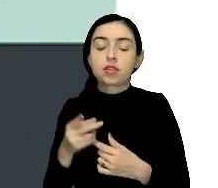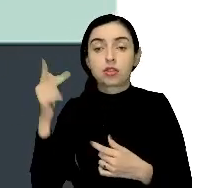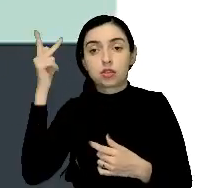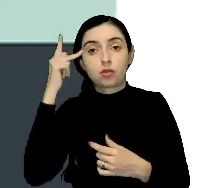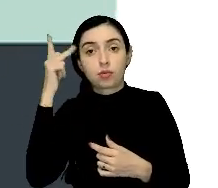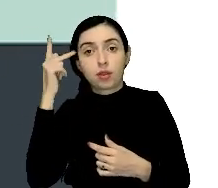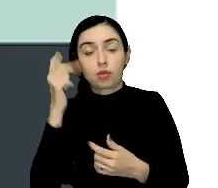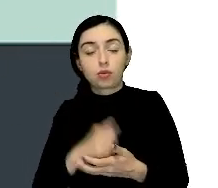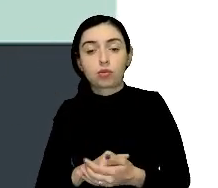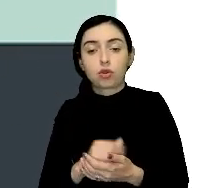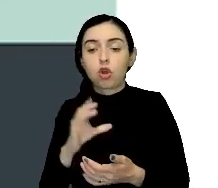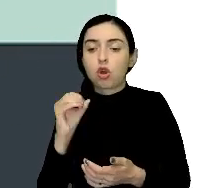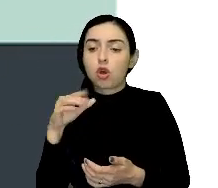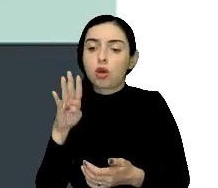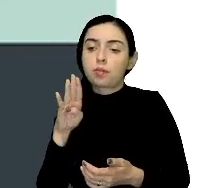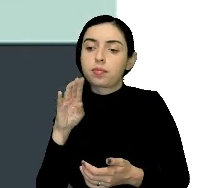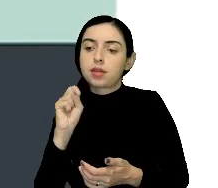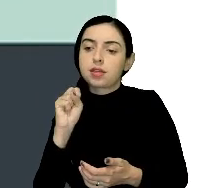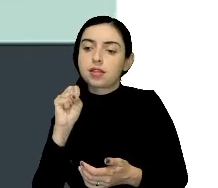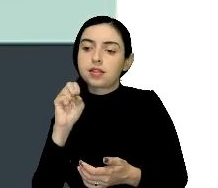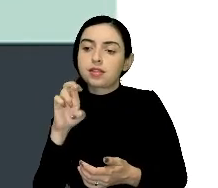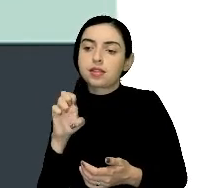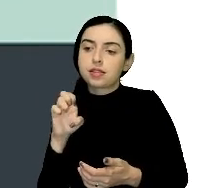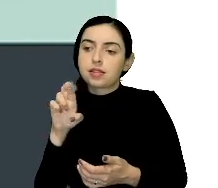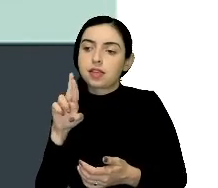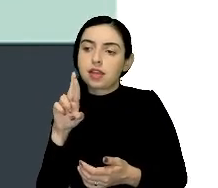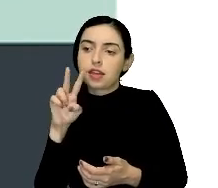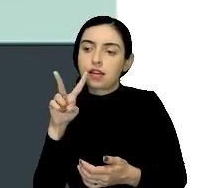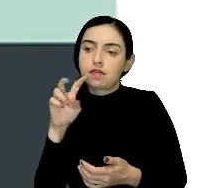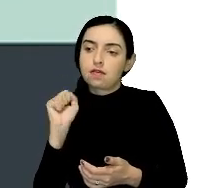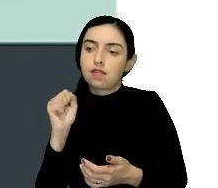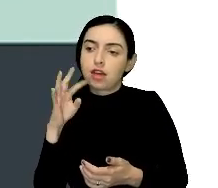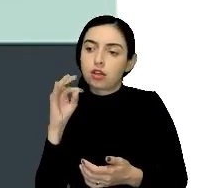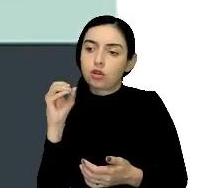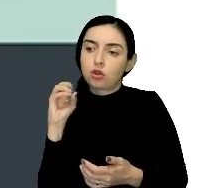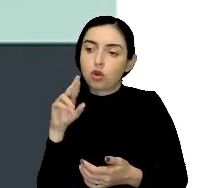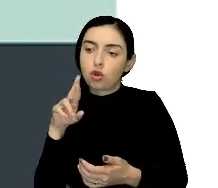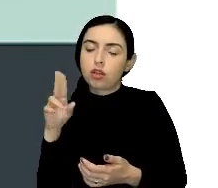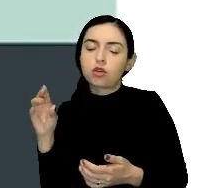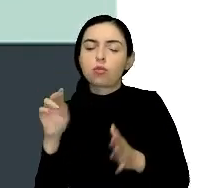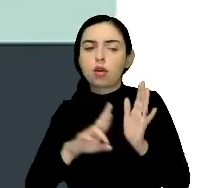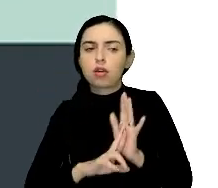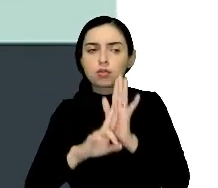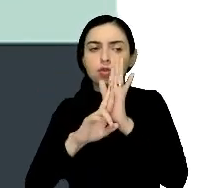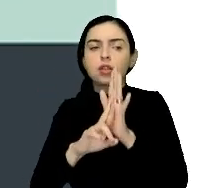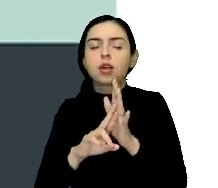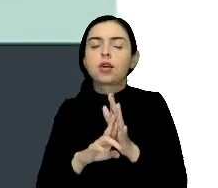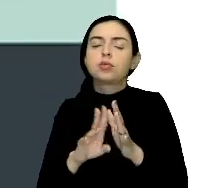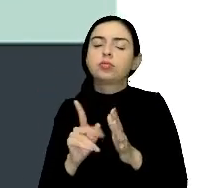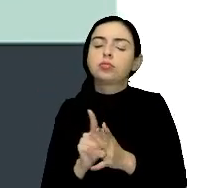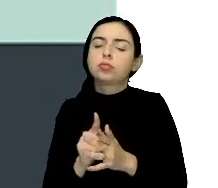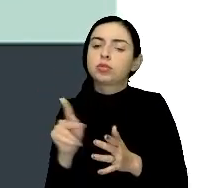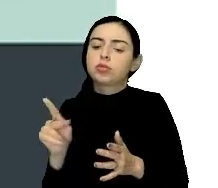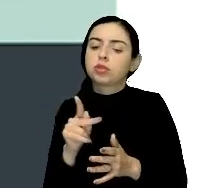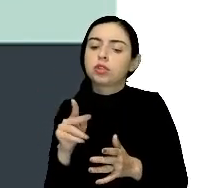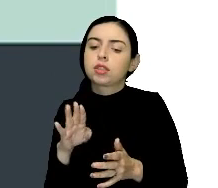o observatório comandado pela professora Rosana Benninger, lá da Unicamp. Sempre bom